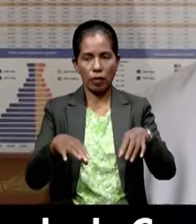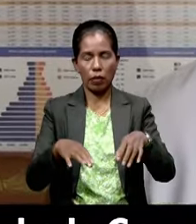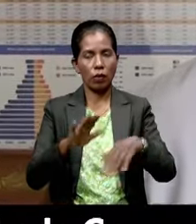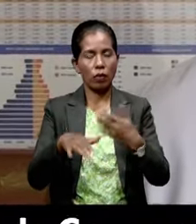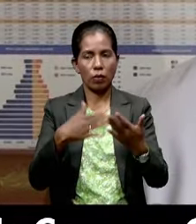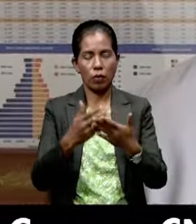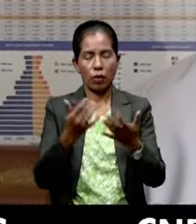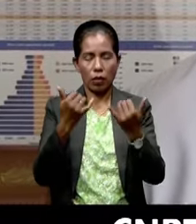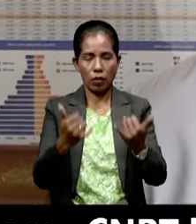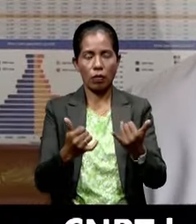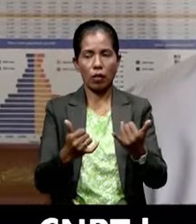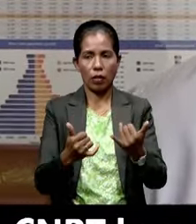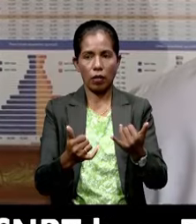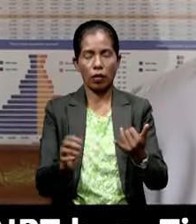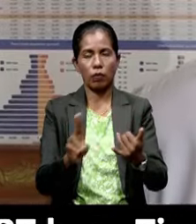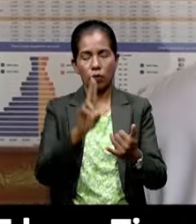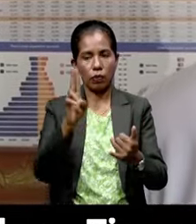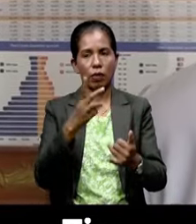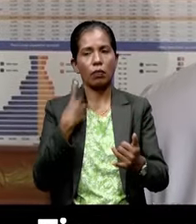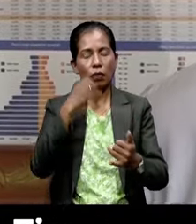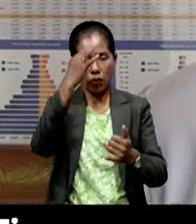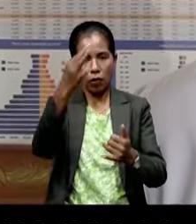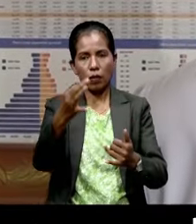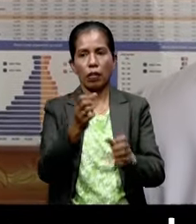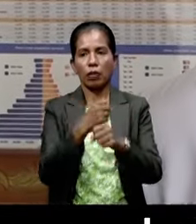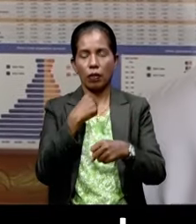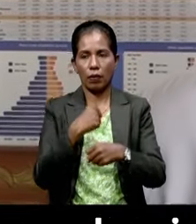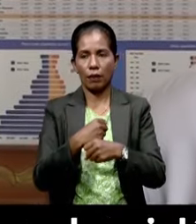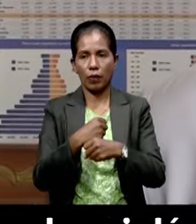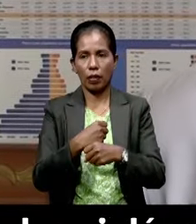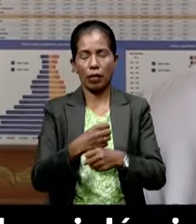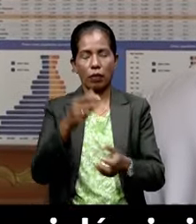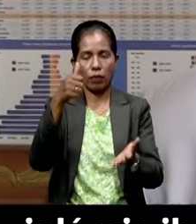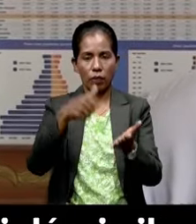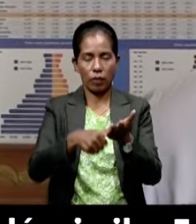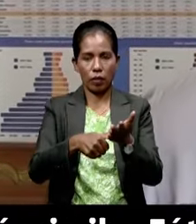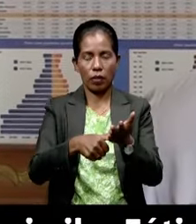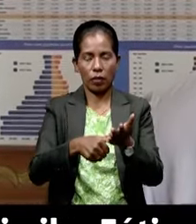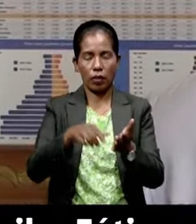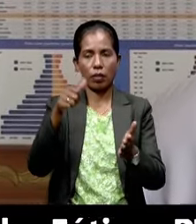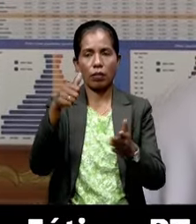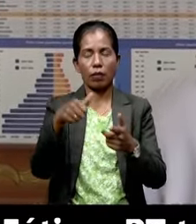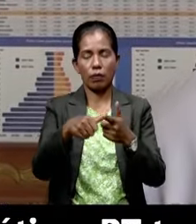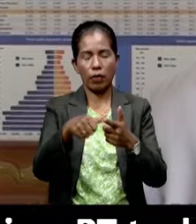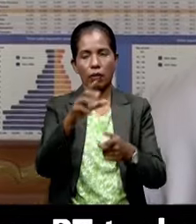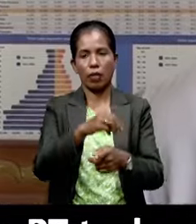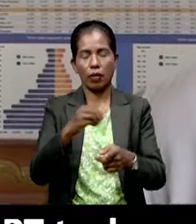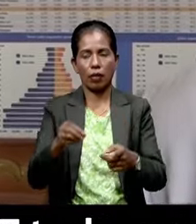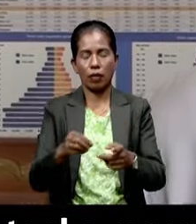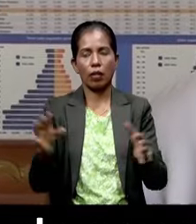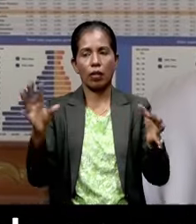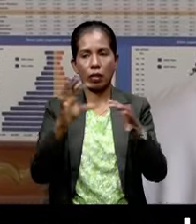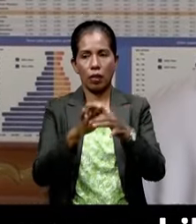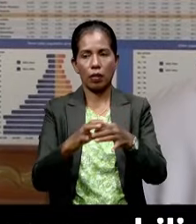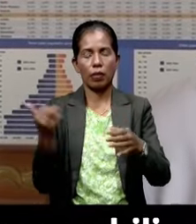hotu agora manual mai be ami ba oin ami halo atu halo fingerprint atau digitalisasi ba fingerprint liga mus